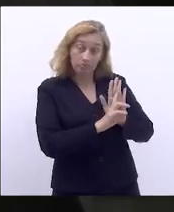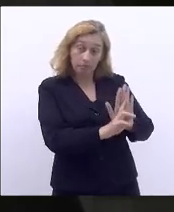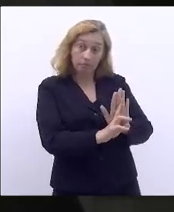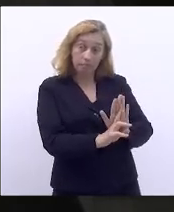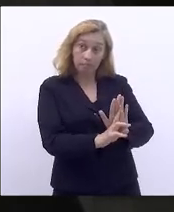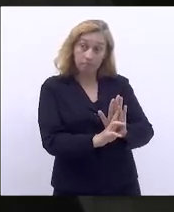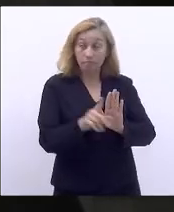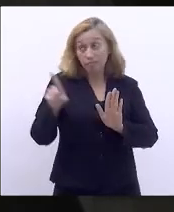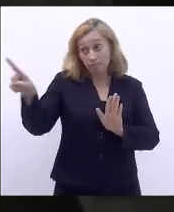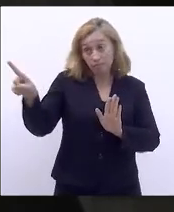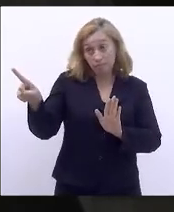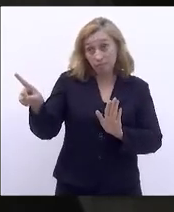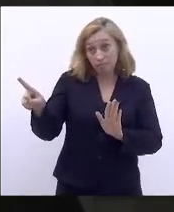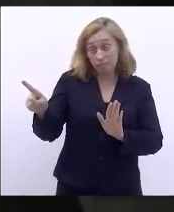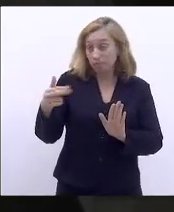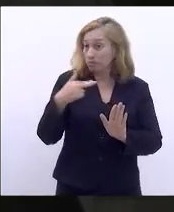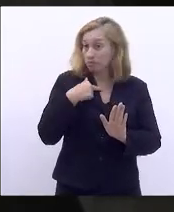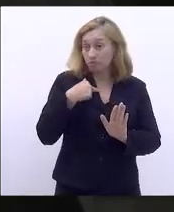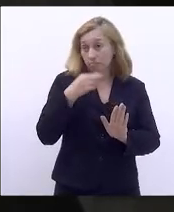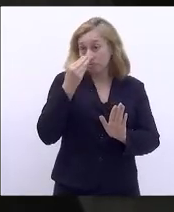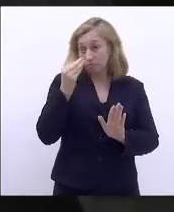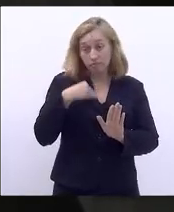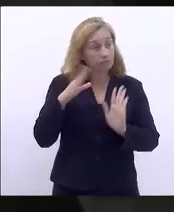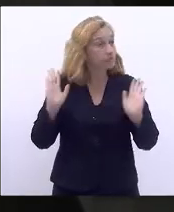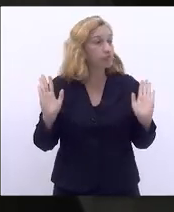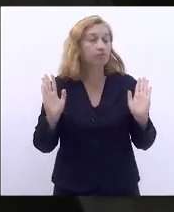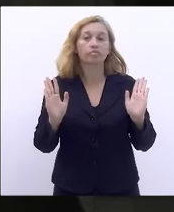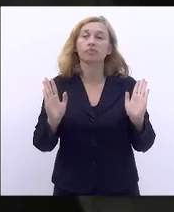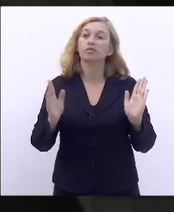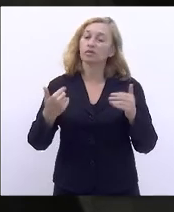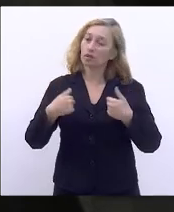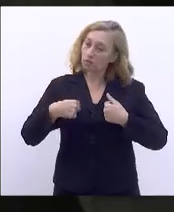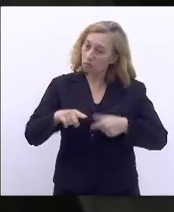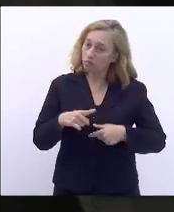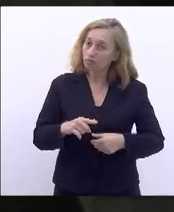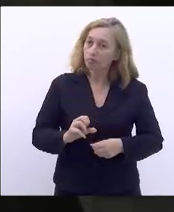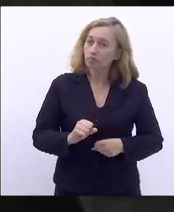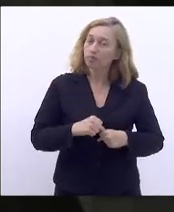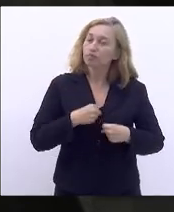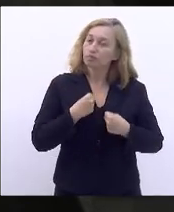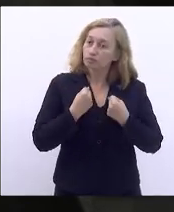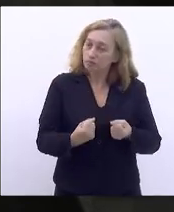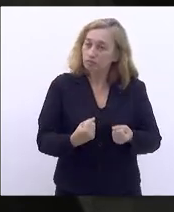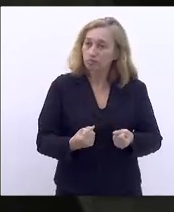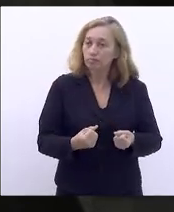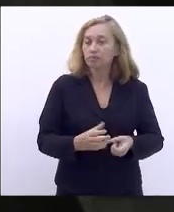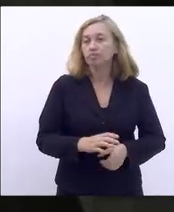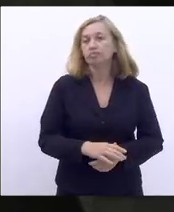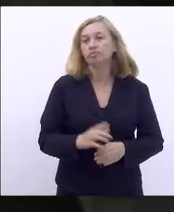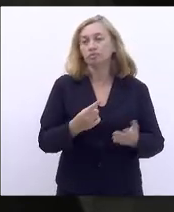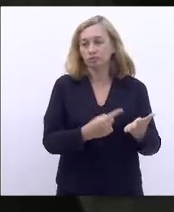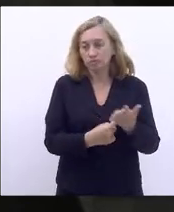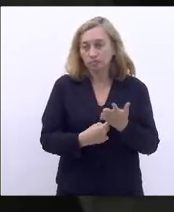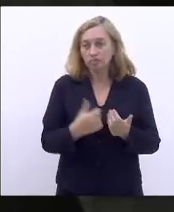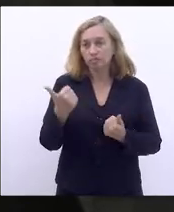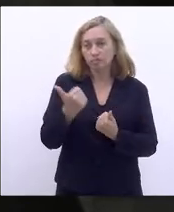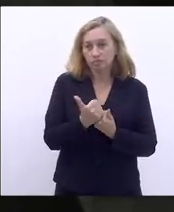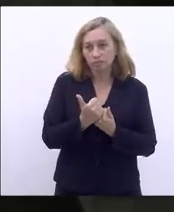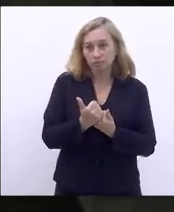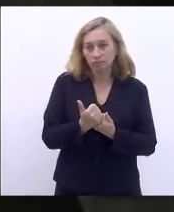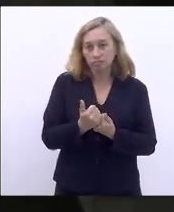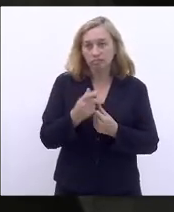eu não podia declinar de nenhuma responsabilidade. Então, enfrentei aquela missão, tive muita ajuda e muito apoio